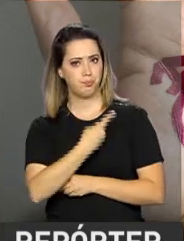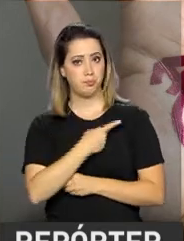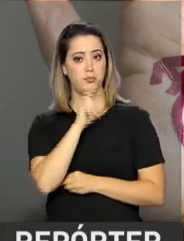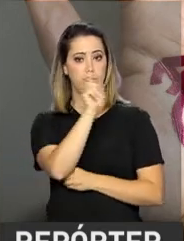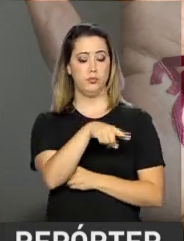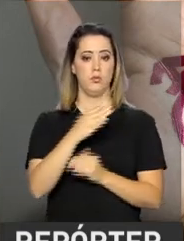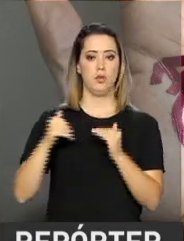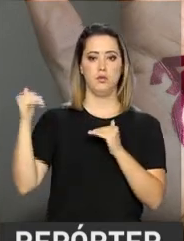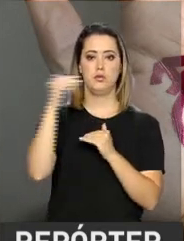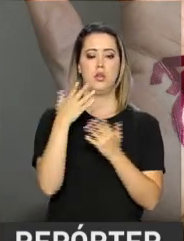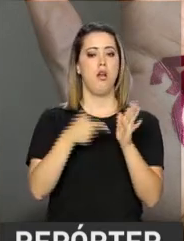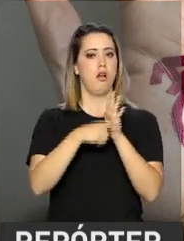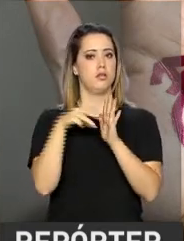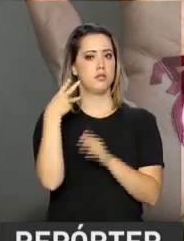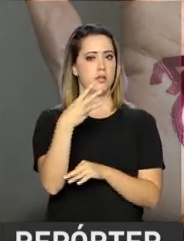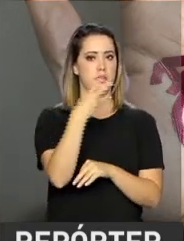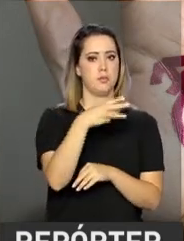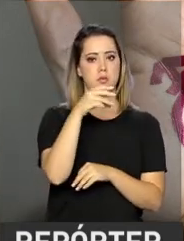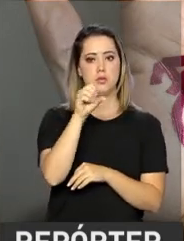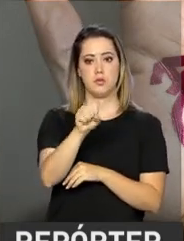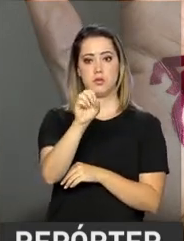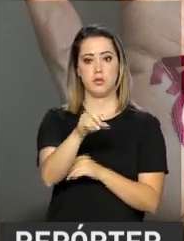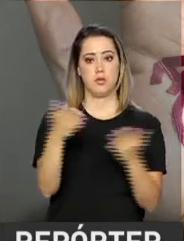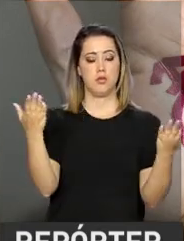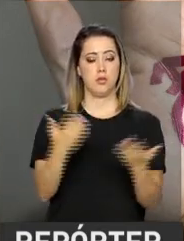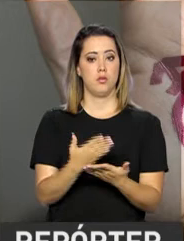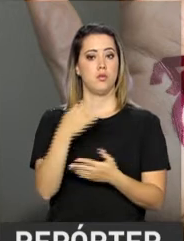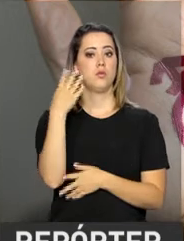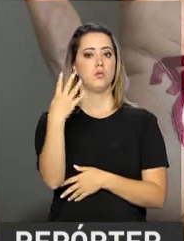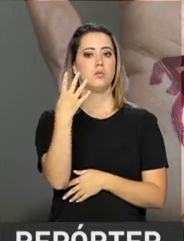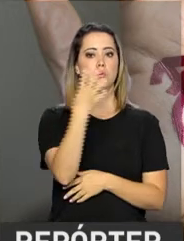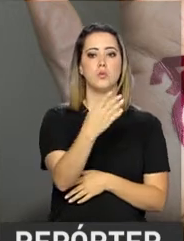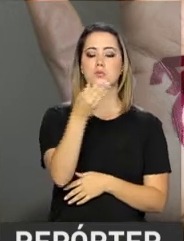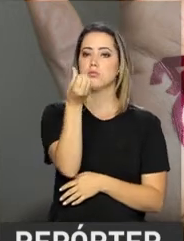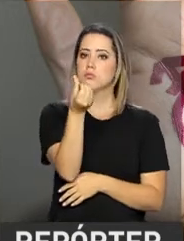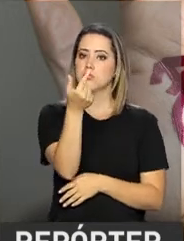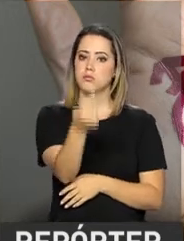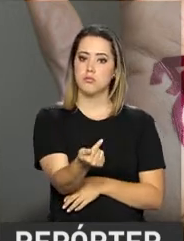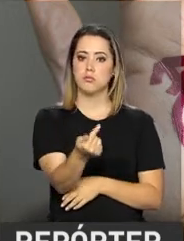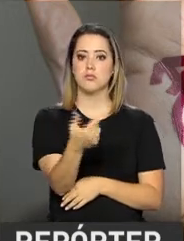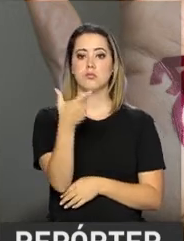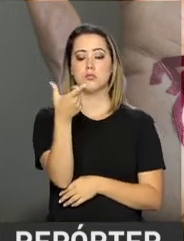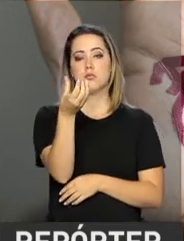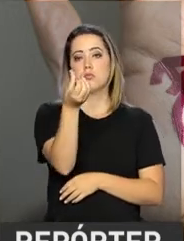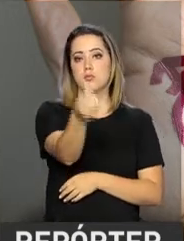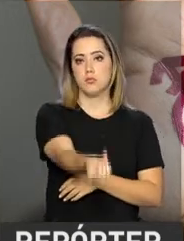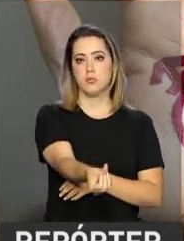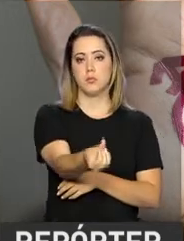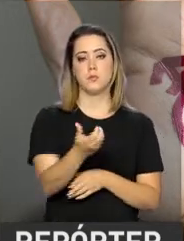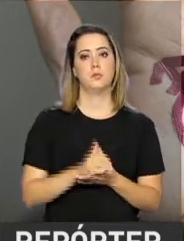passando de 3388 em 2015 para 4467 em